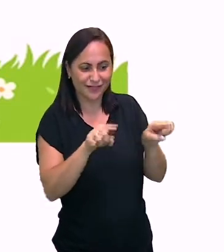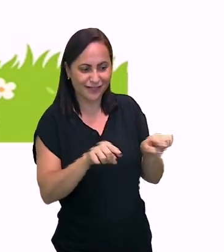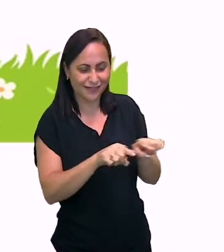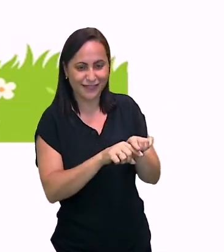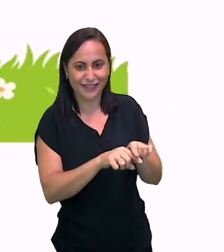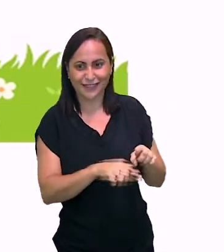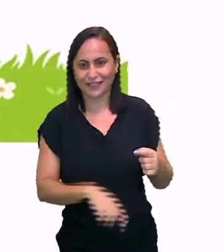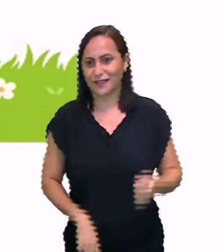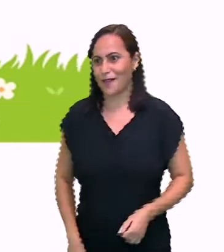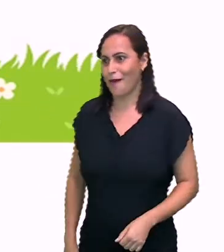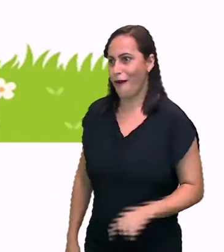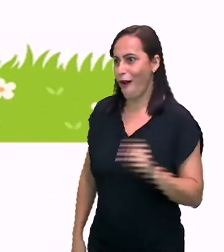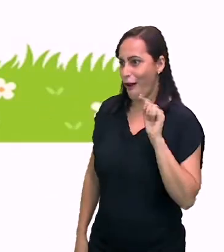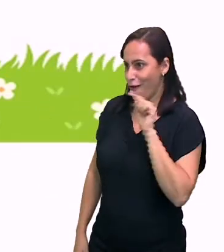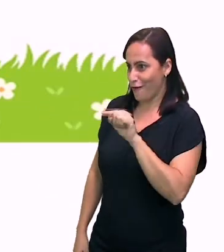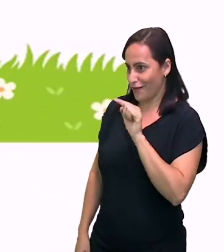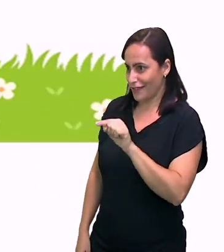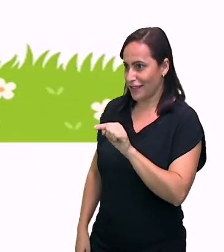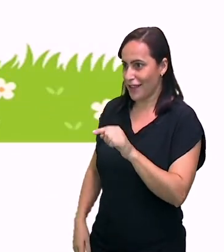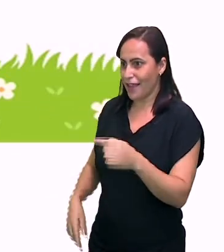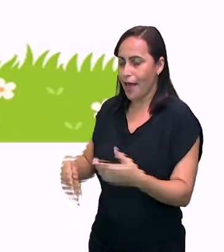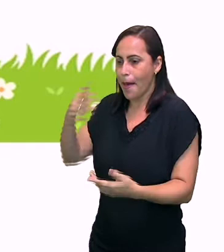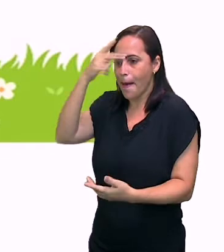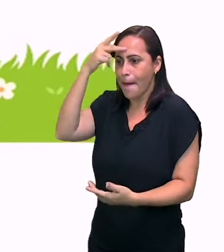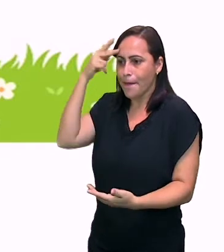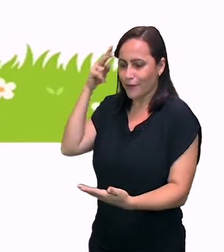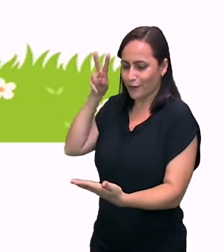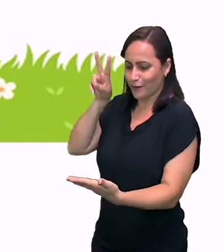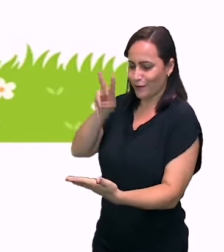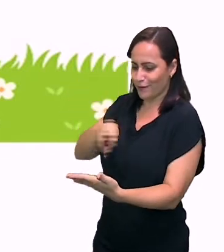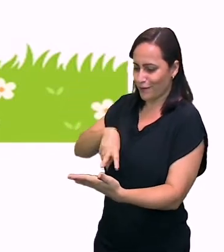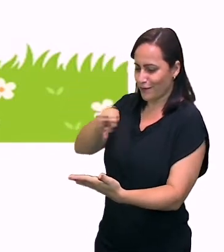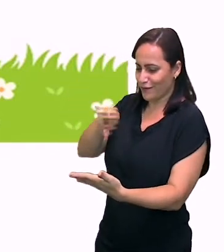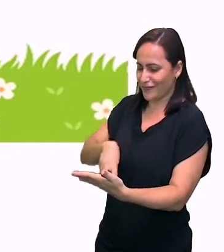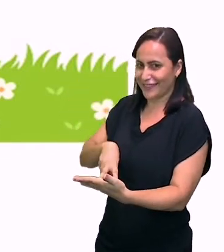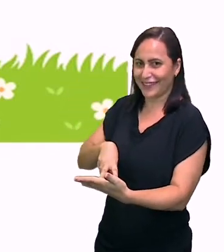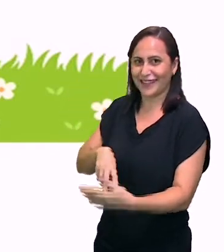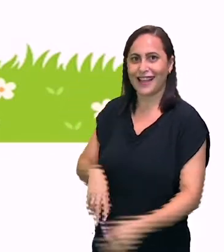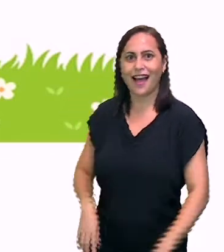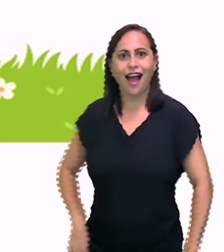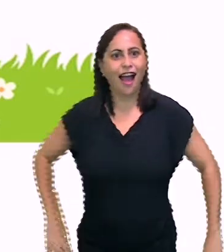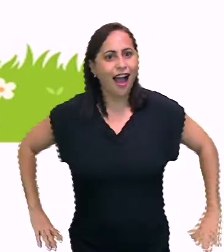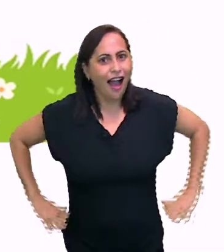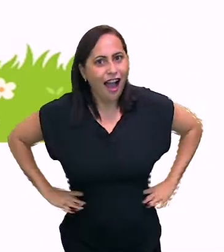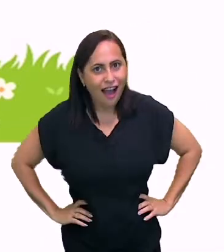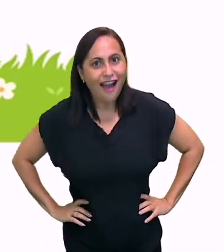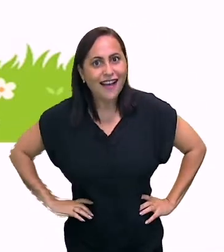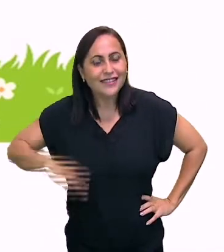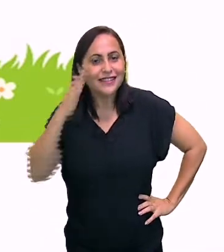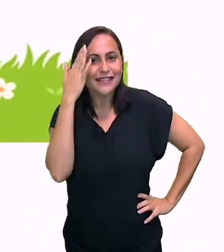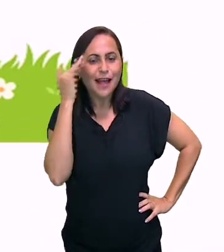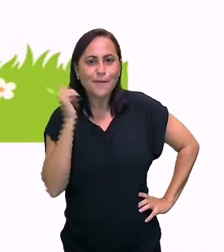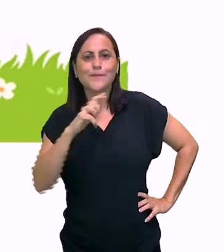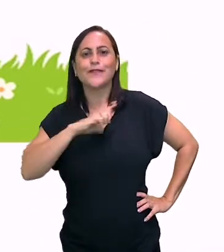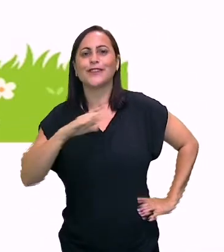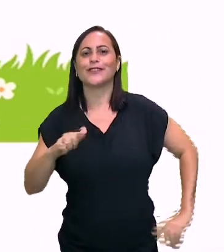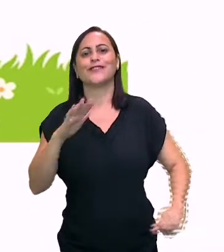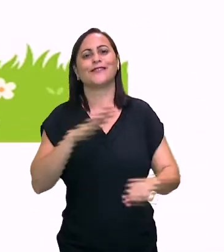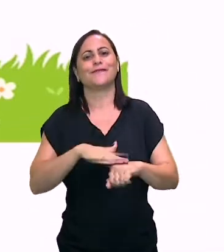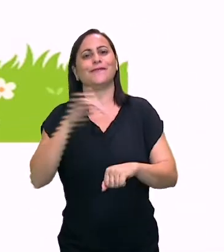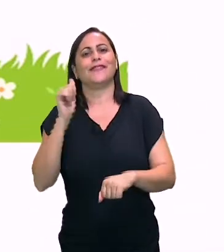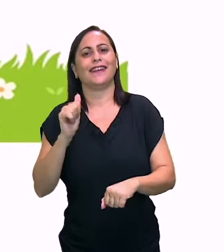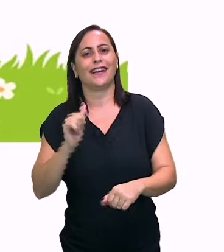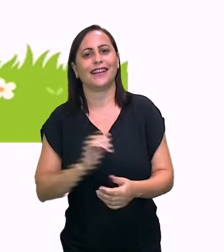Você é um leitor. Eu sabia que havia outra coisa para eu